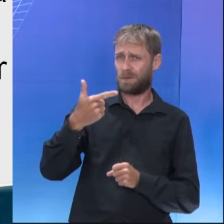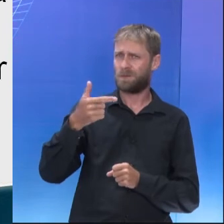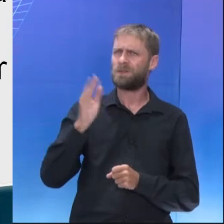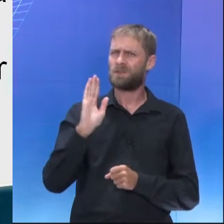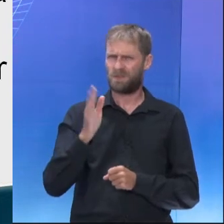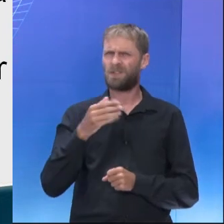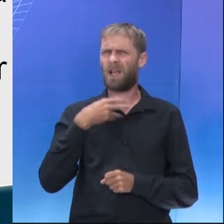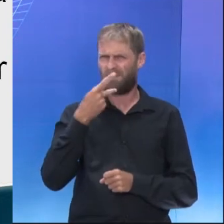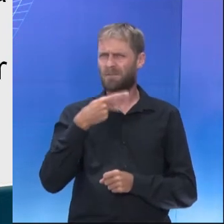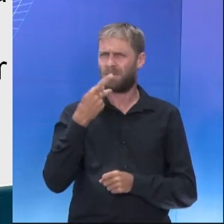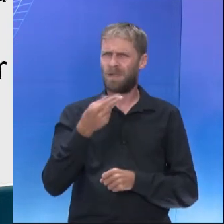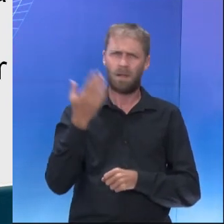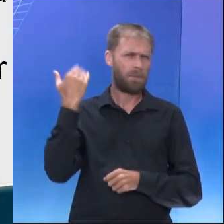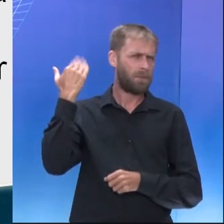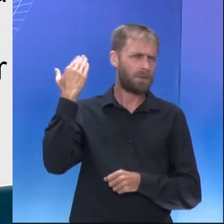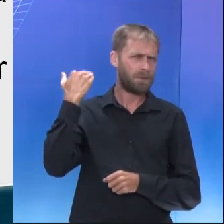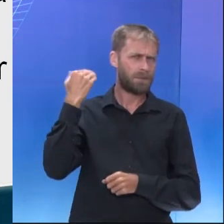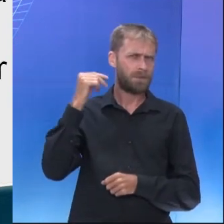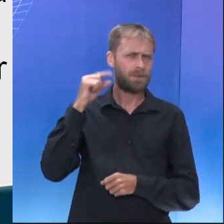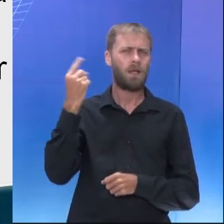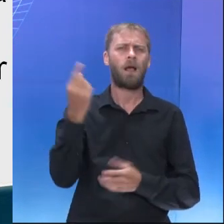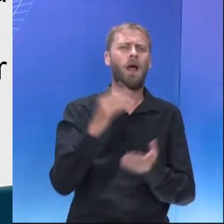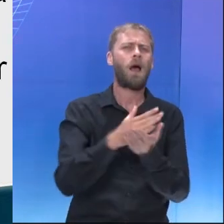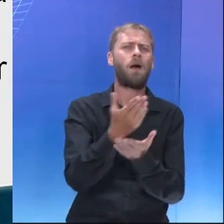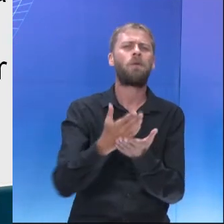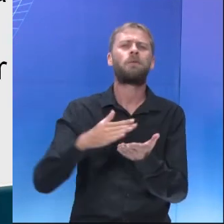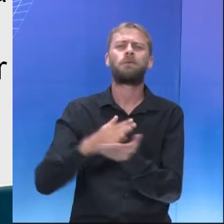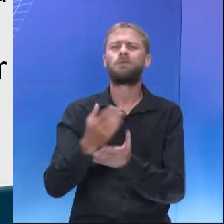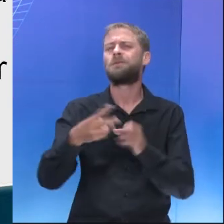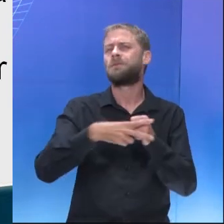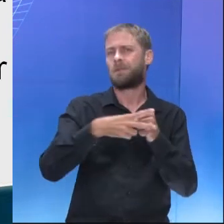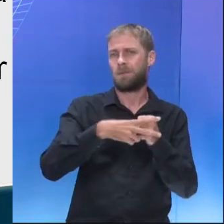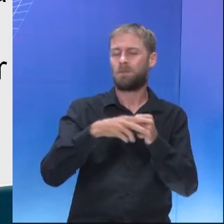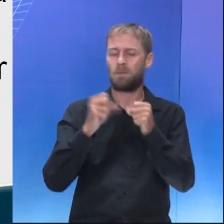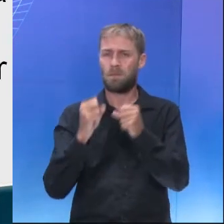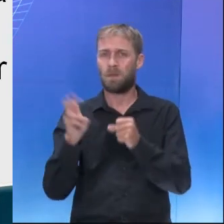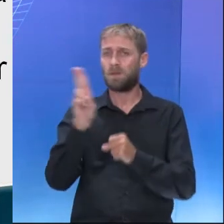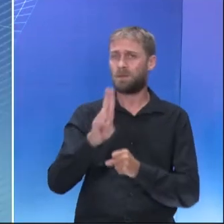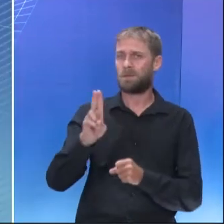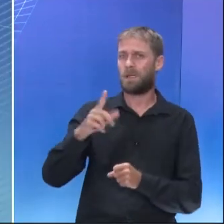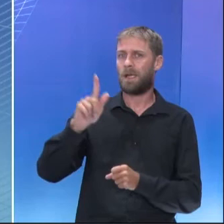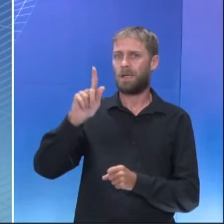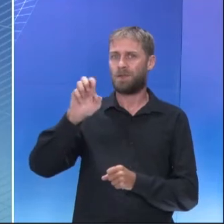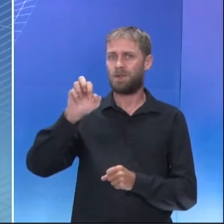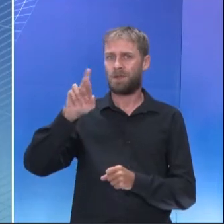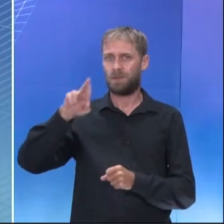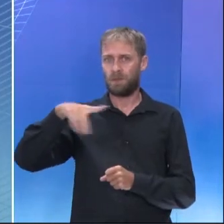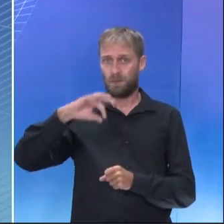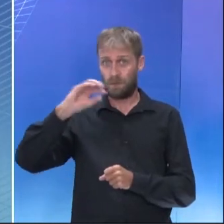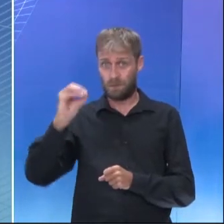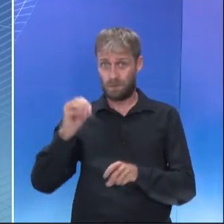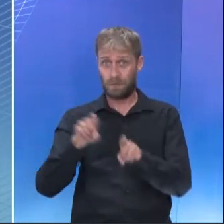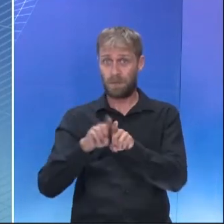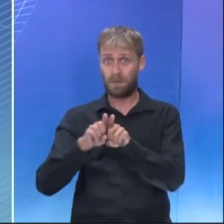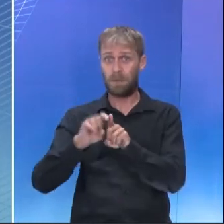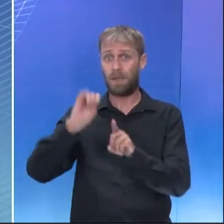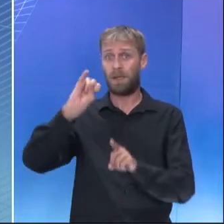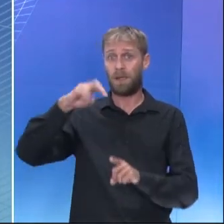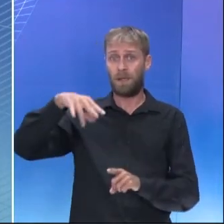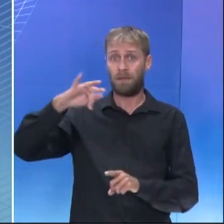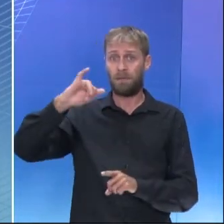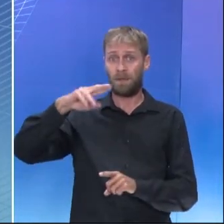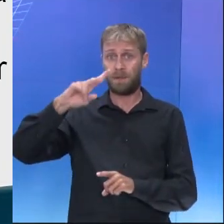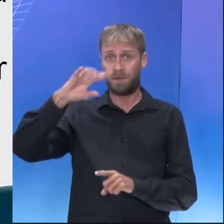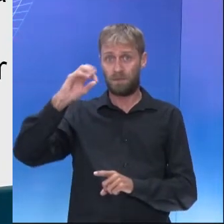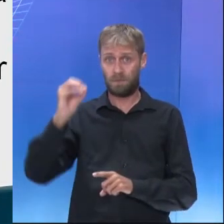no vídeo passado. Lembra que alguns verbos você pode utilizar tanto o gerúndio quanto o infinitivo. Nós temos aqui o